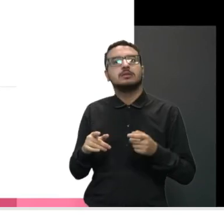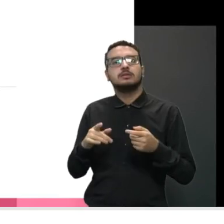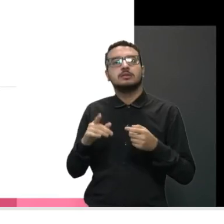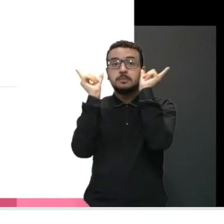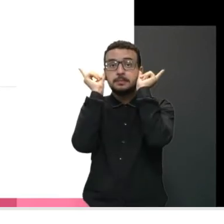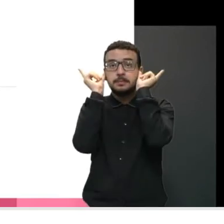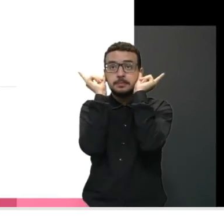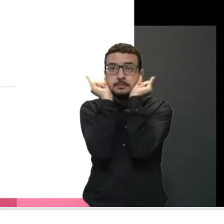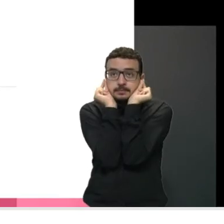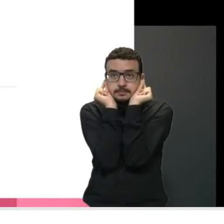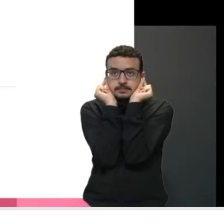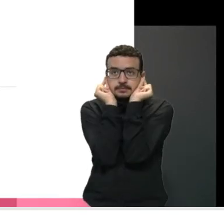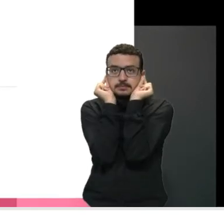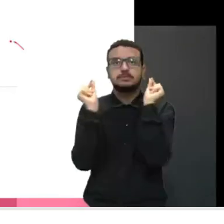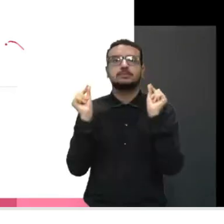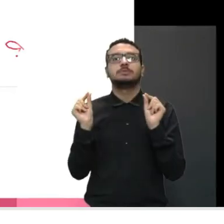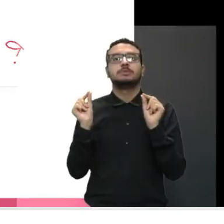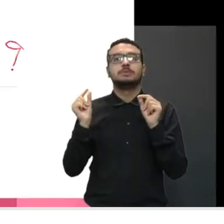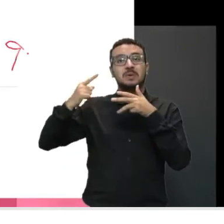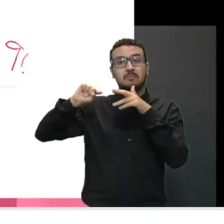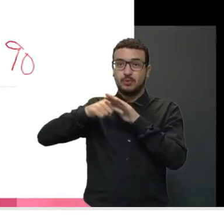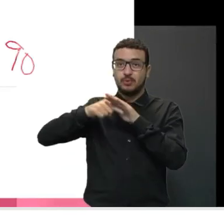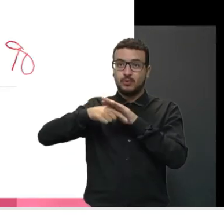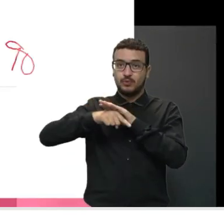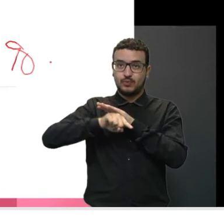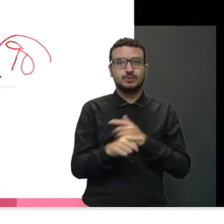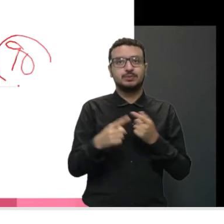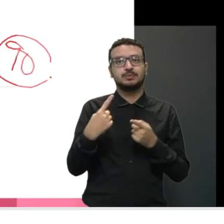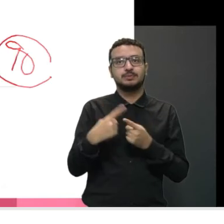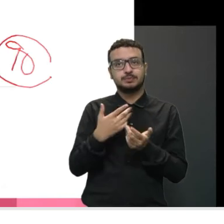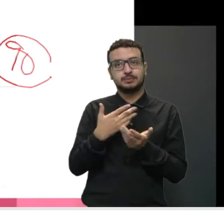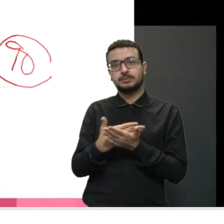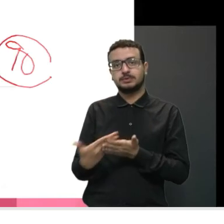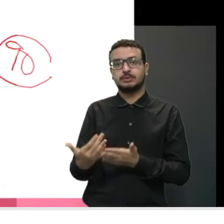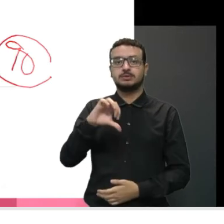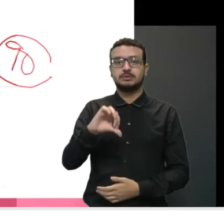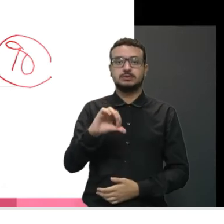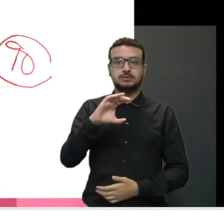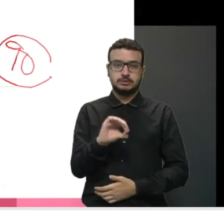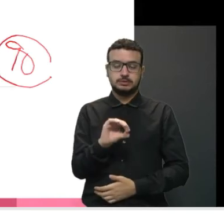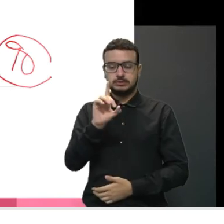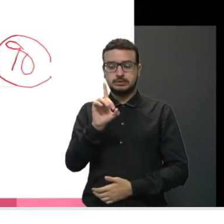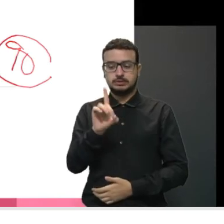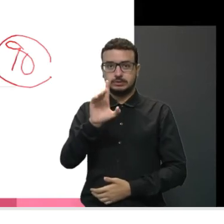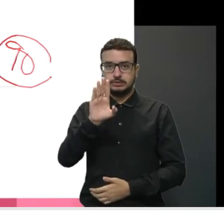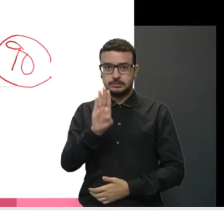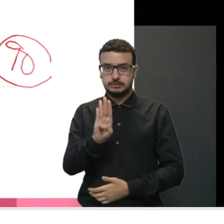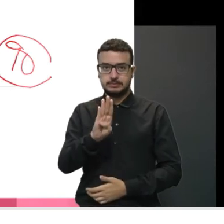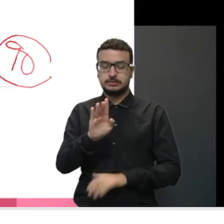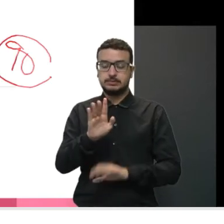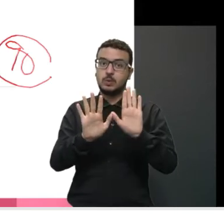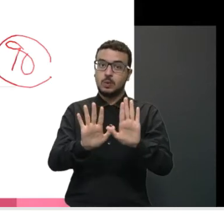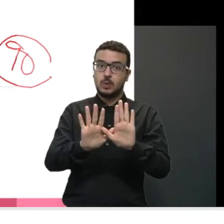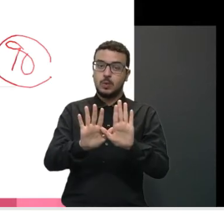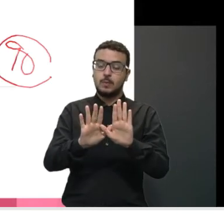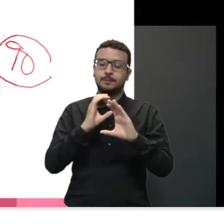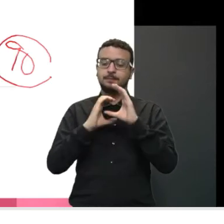90 decibéis. Vamos fazer uma ressalva quanto à comunicação, às sessões de fonoterapia para fala.